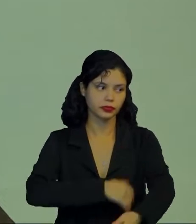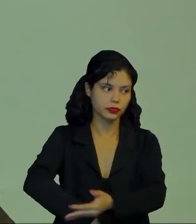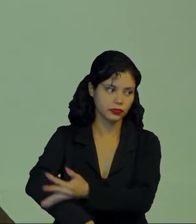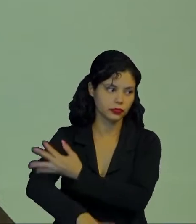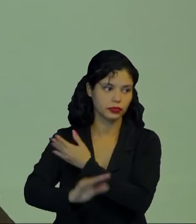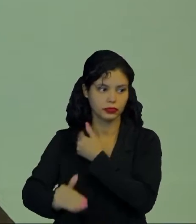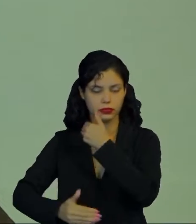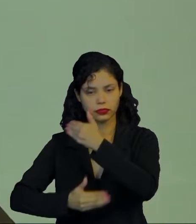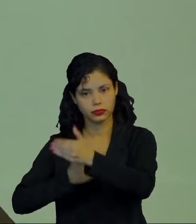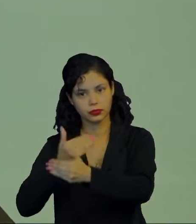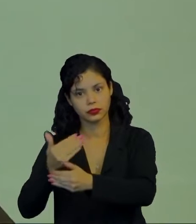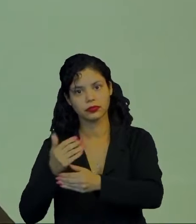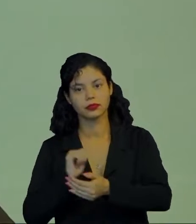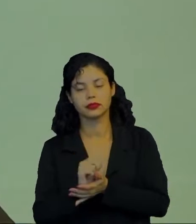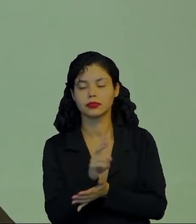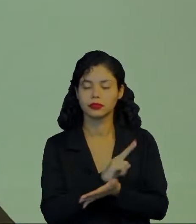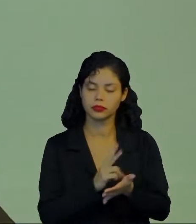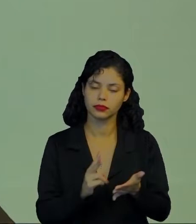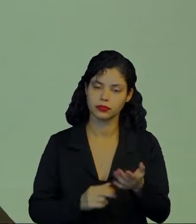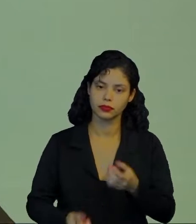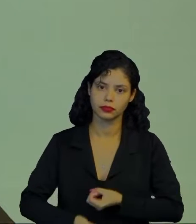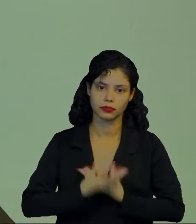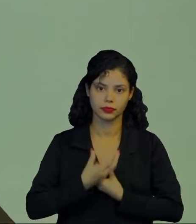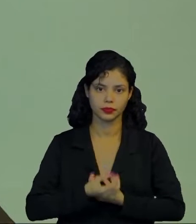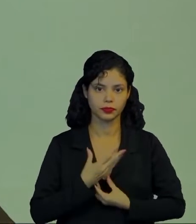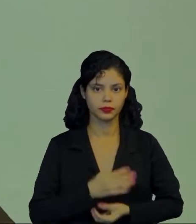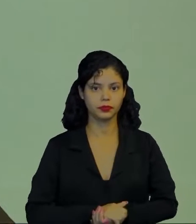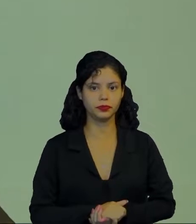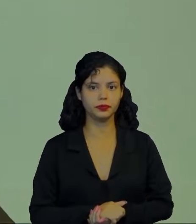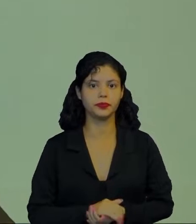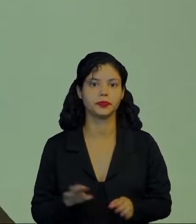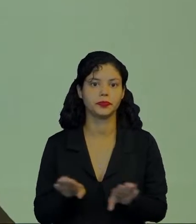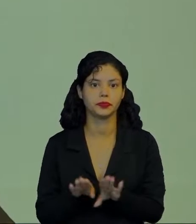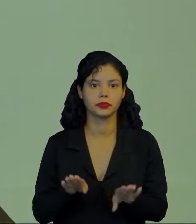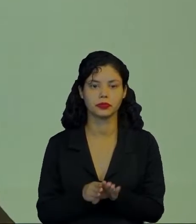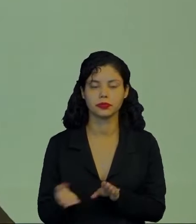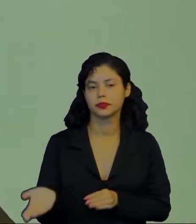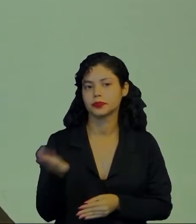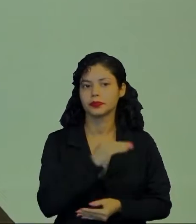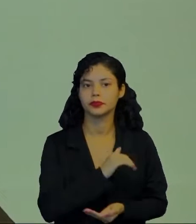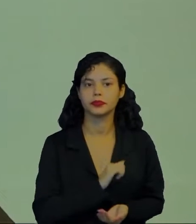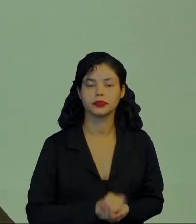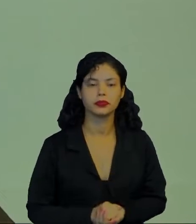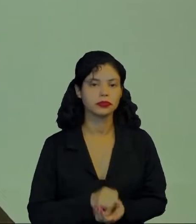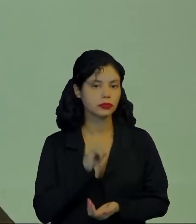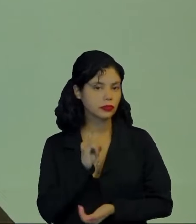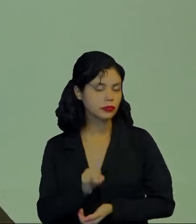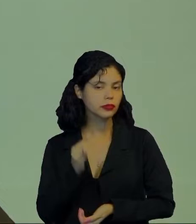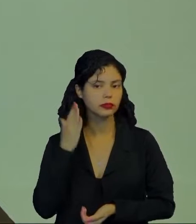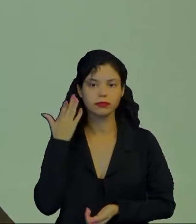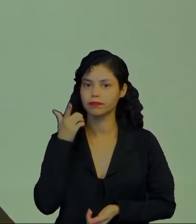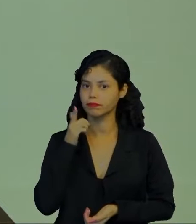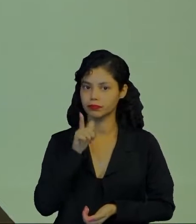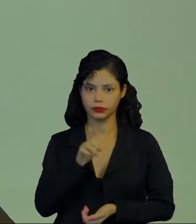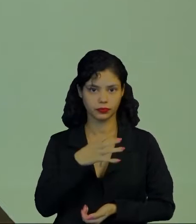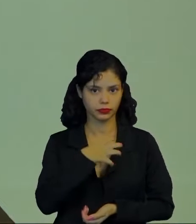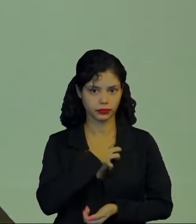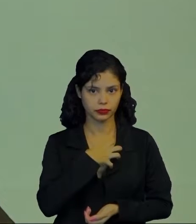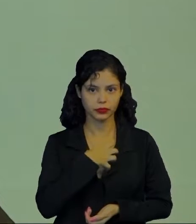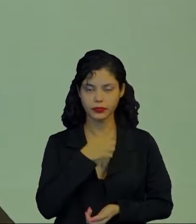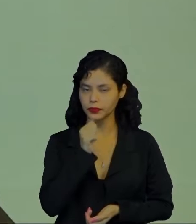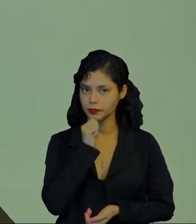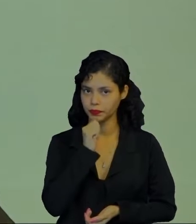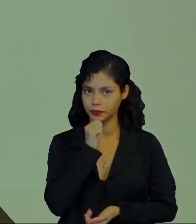ao ouvir uma leitura de um poema. Então, vamos lá. Se você não conseguiu sentir ainda